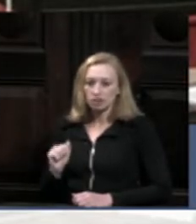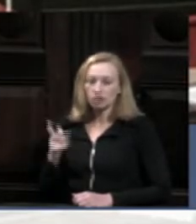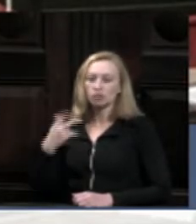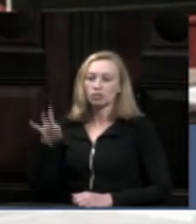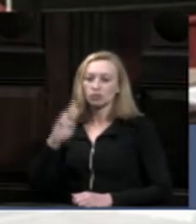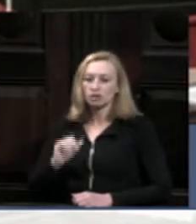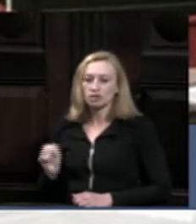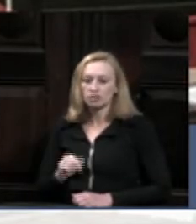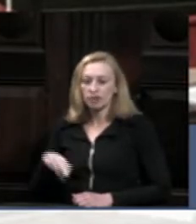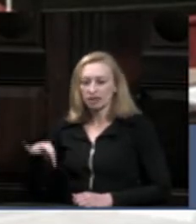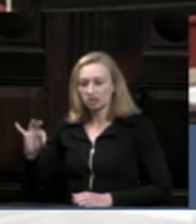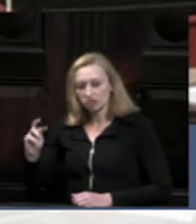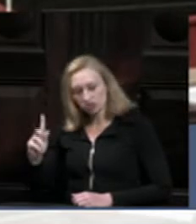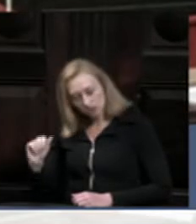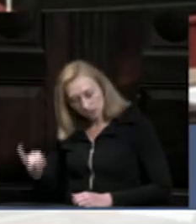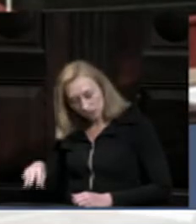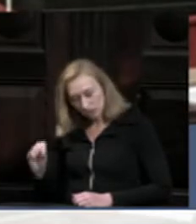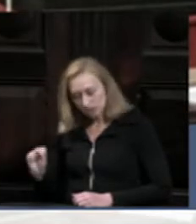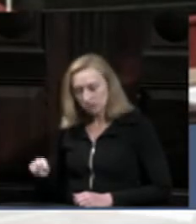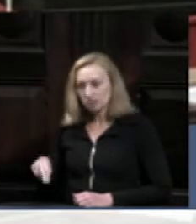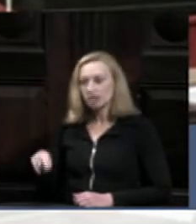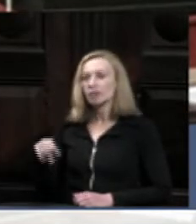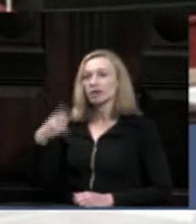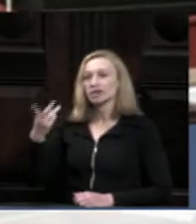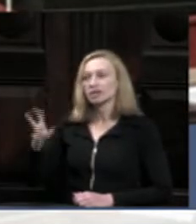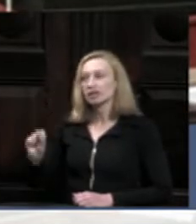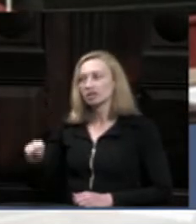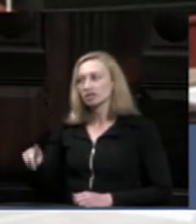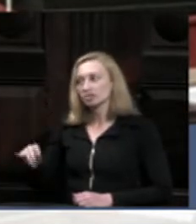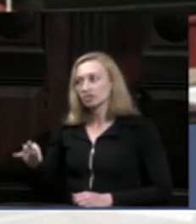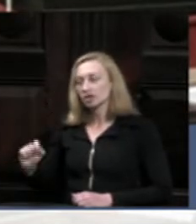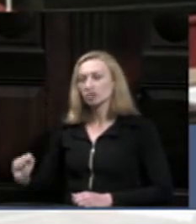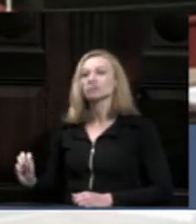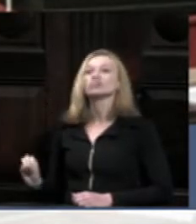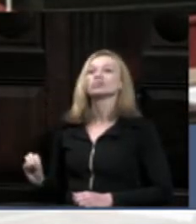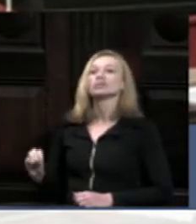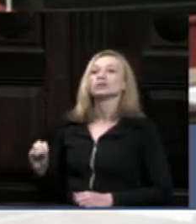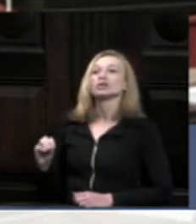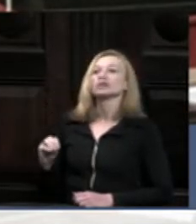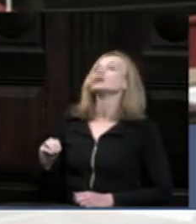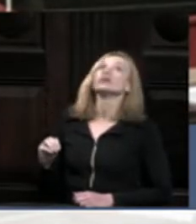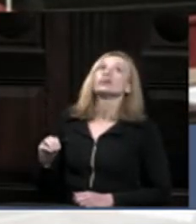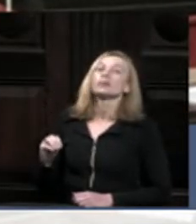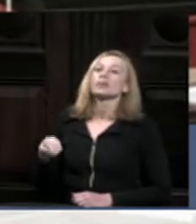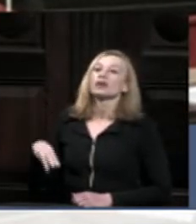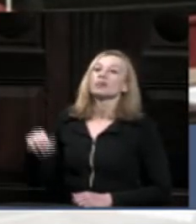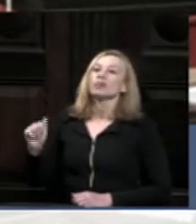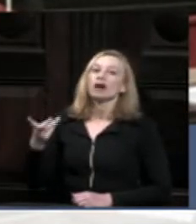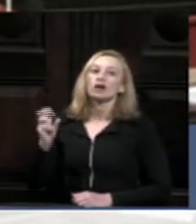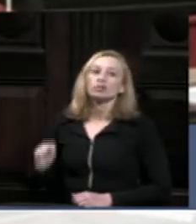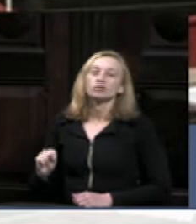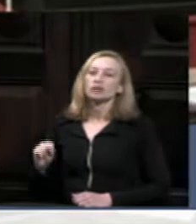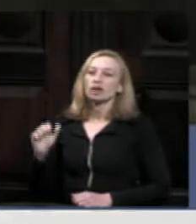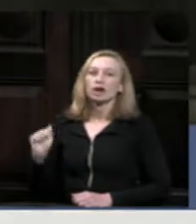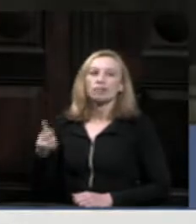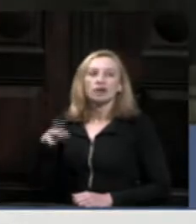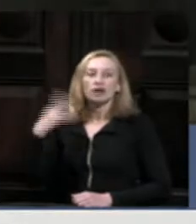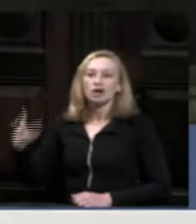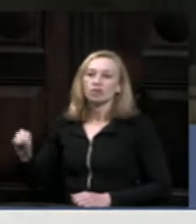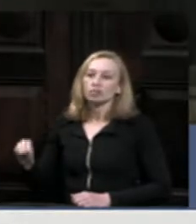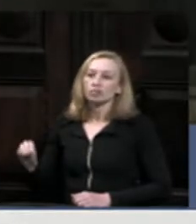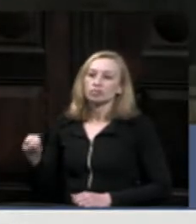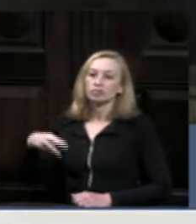Luiz Martins, Marcelo Simão, Márcia Giovanni, Marcos Abraão, Marcos